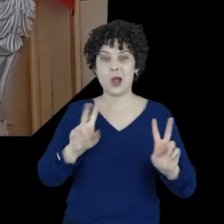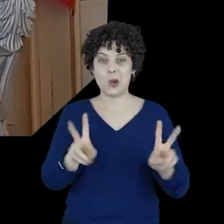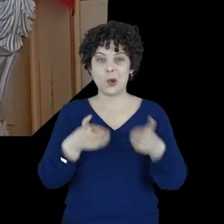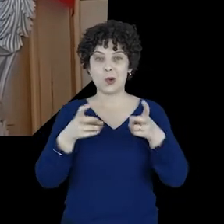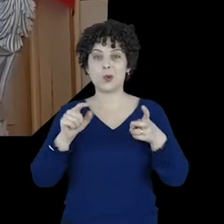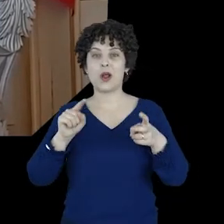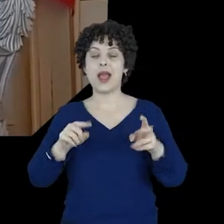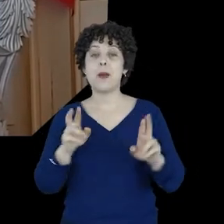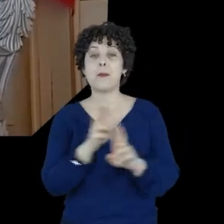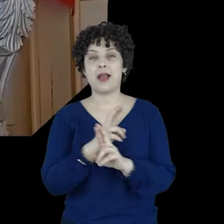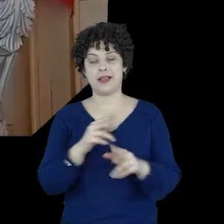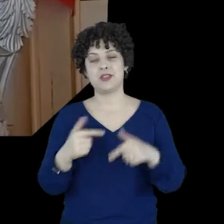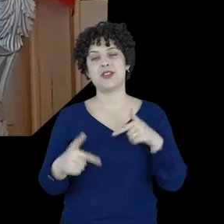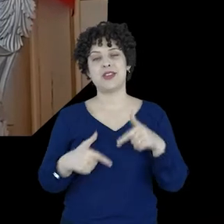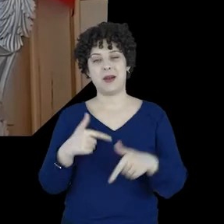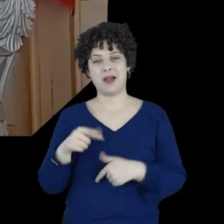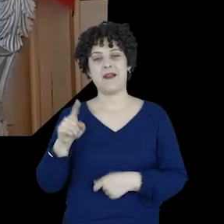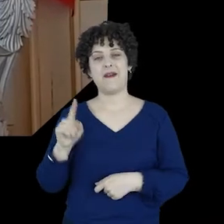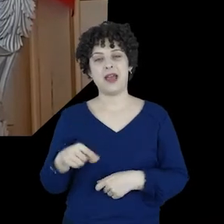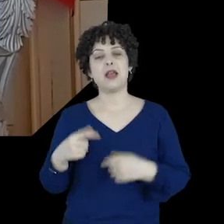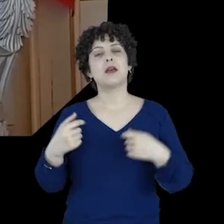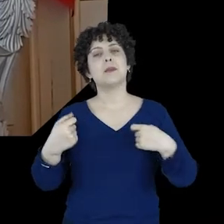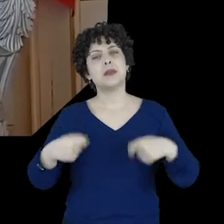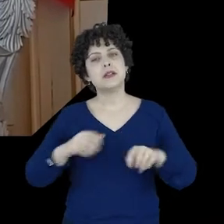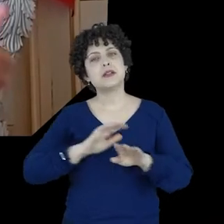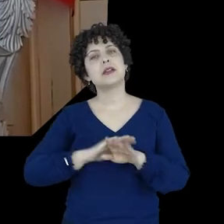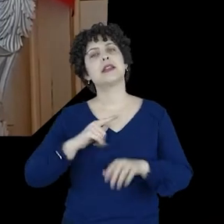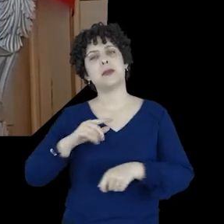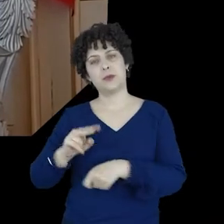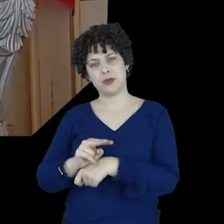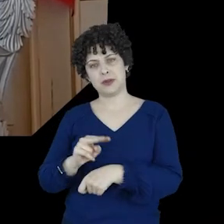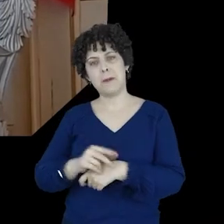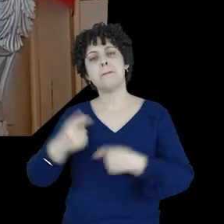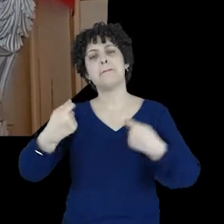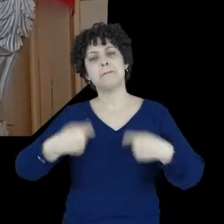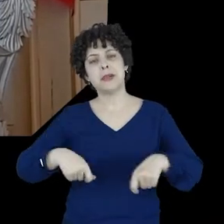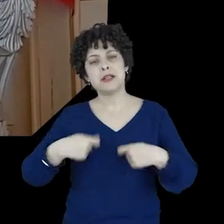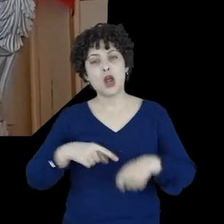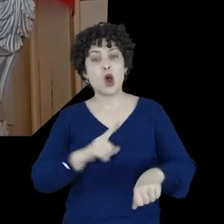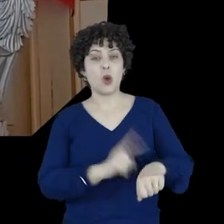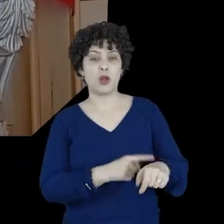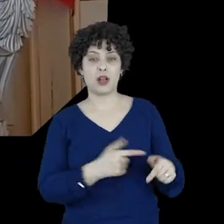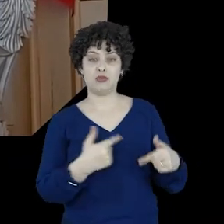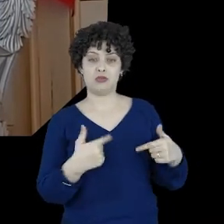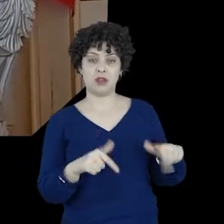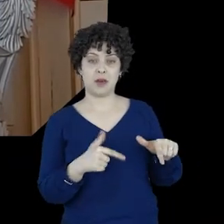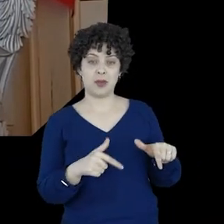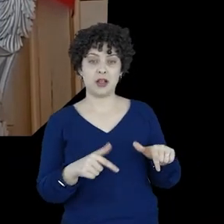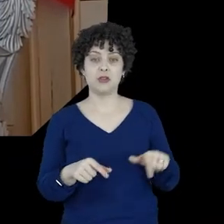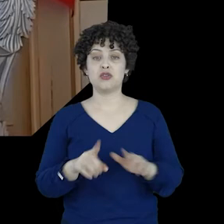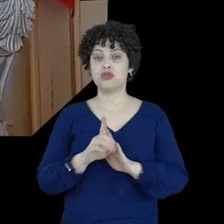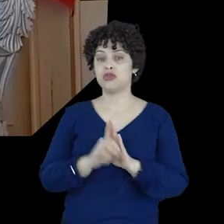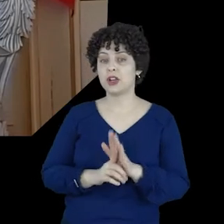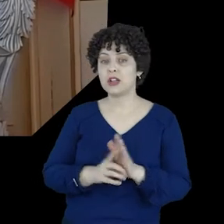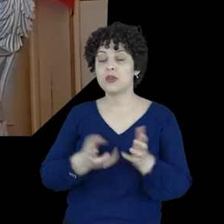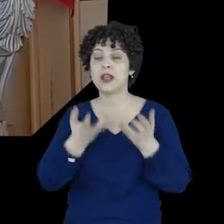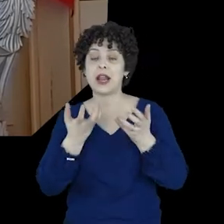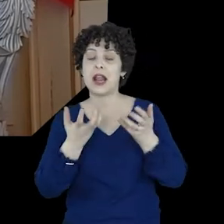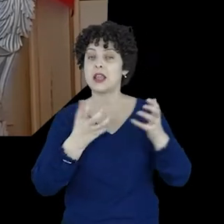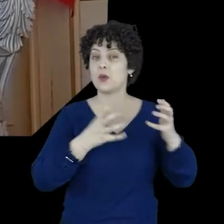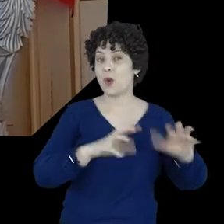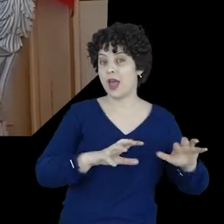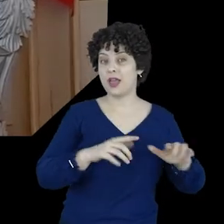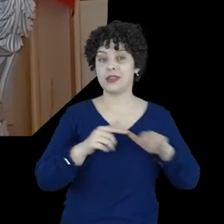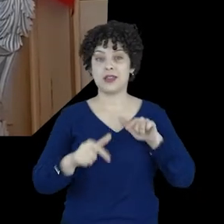ela está em uma relação de trabalho e precisa ser protegida em seus horários de trabalho, em seu direito de querer